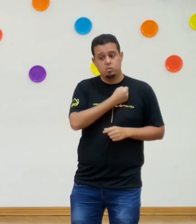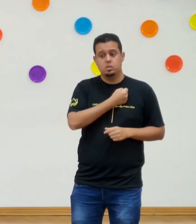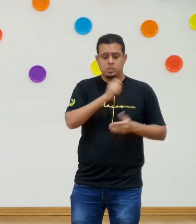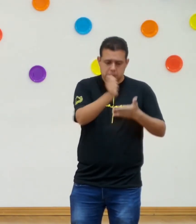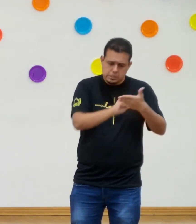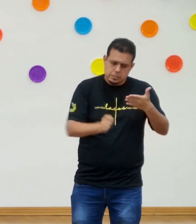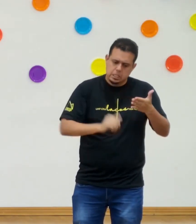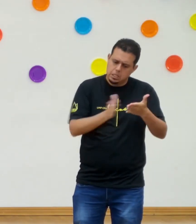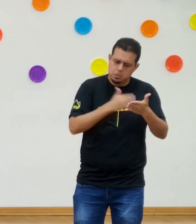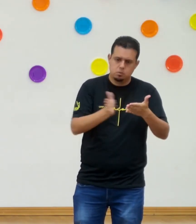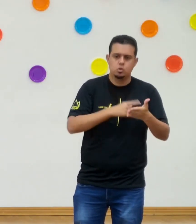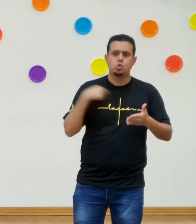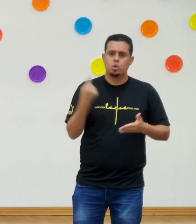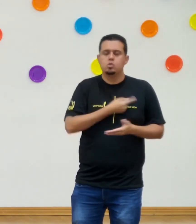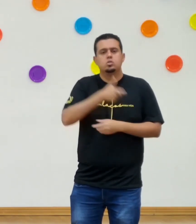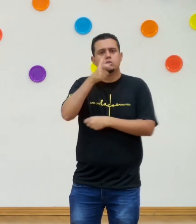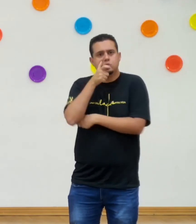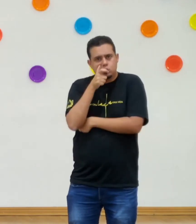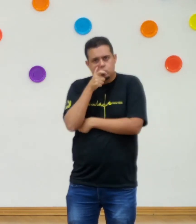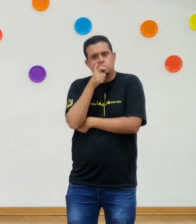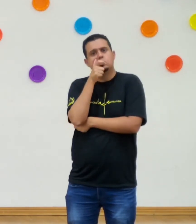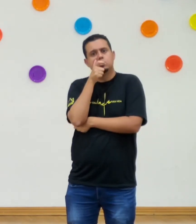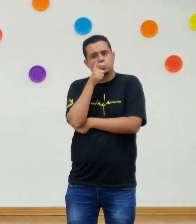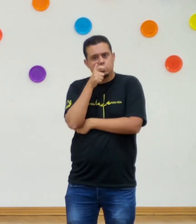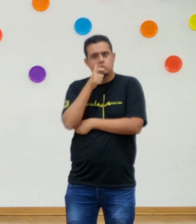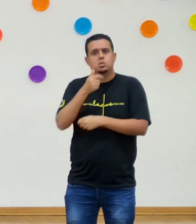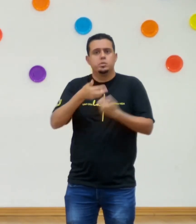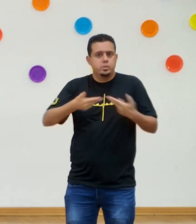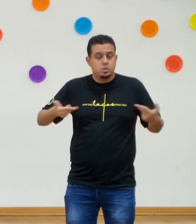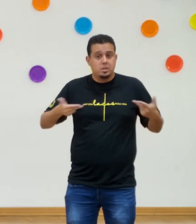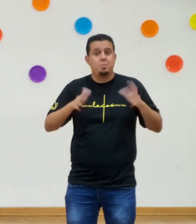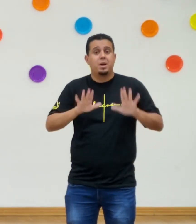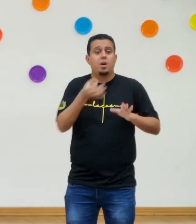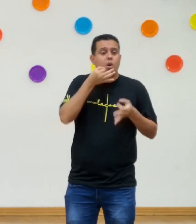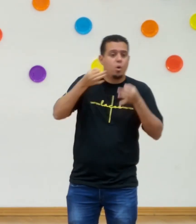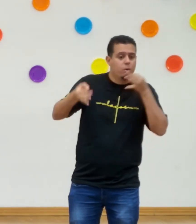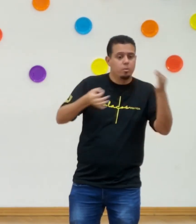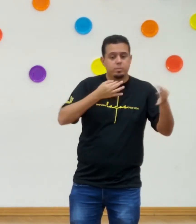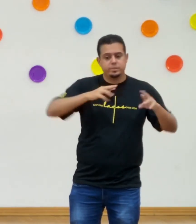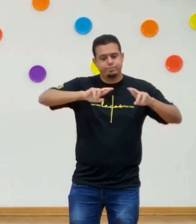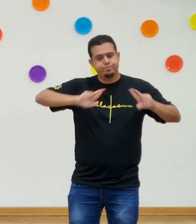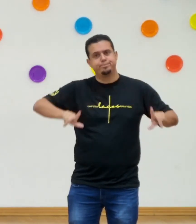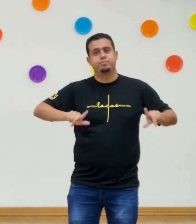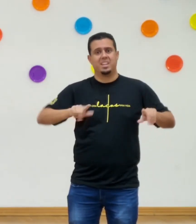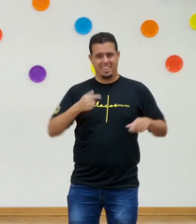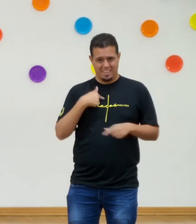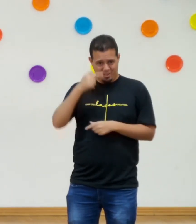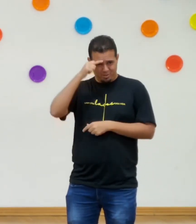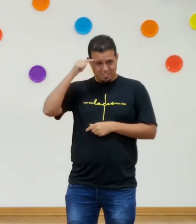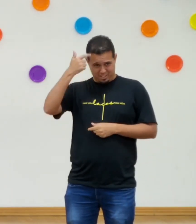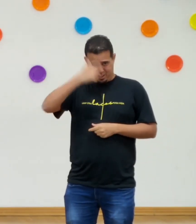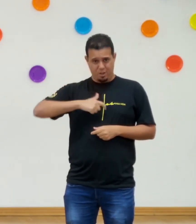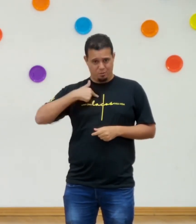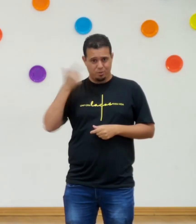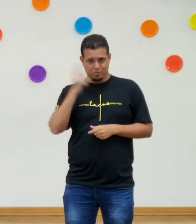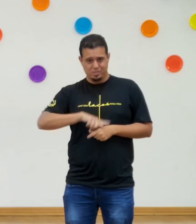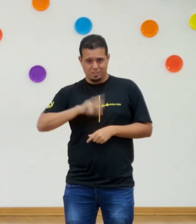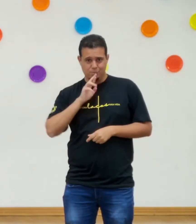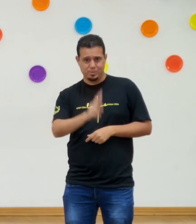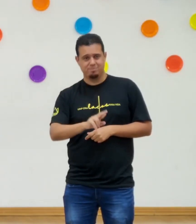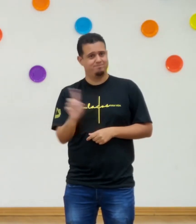os ouvimos, nós os consultamos. Mas tem opinião divergente, então não é o Guilherme que vai estar aqui, que eu vou resolver isso. Mas o ponto é,